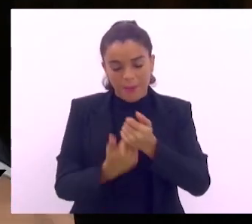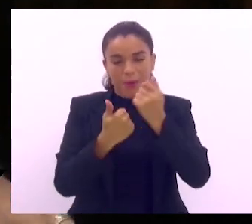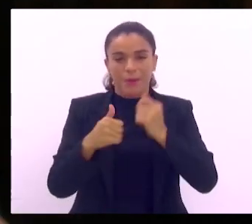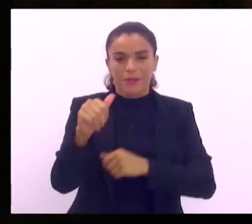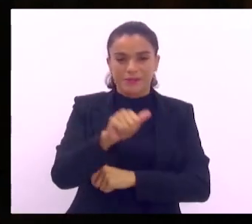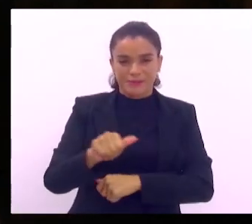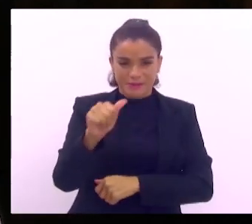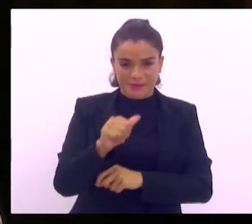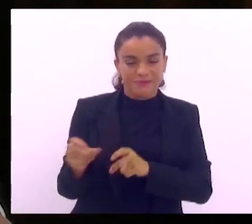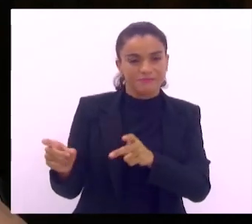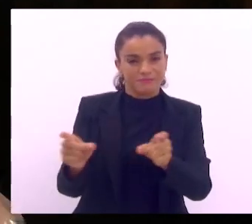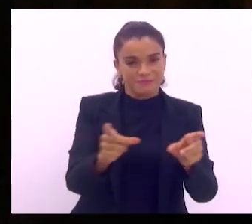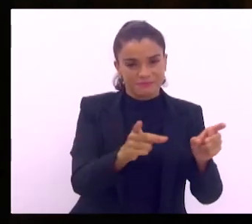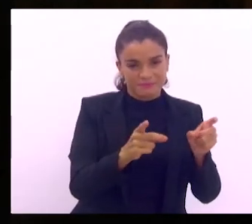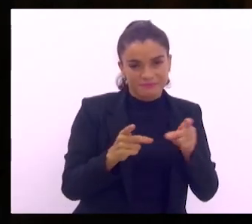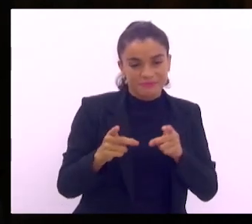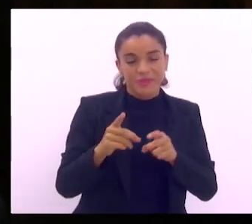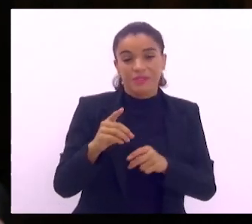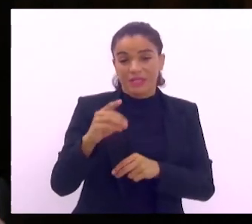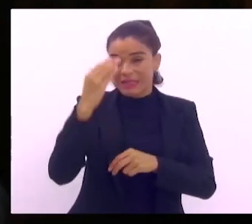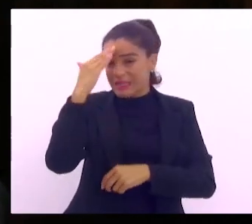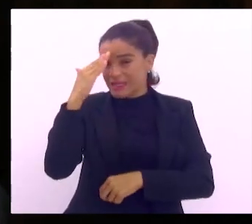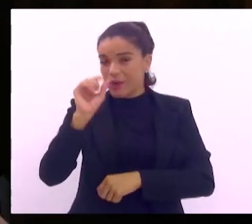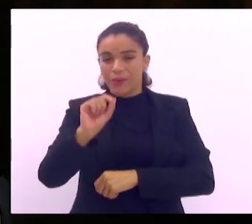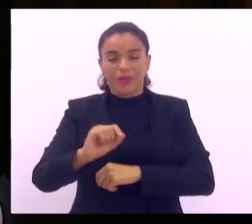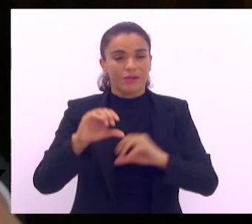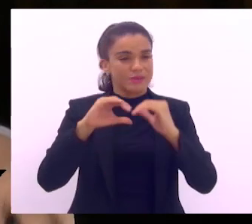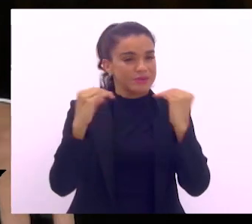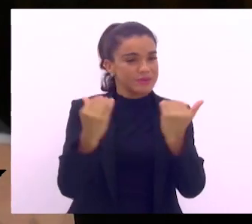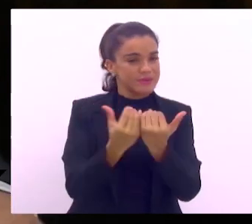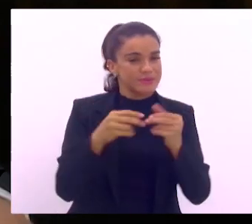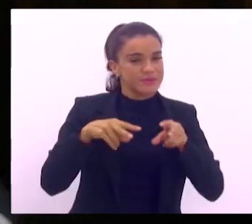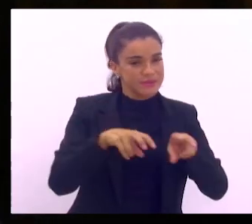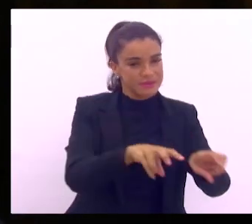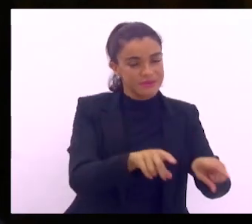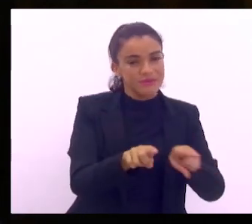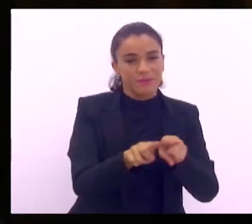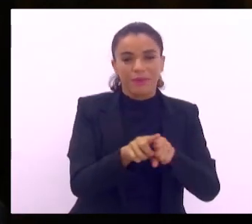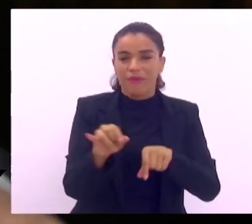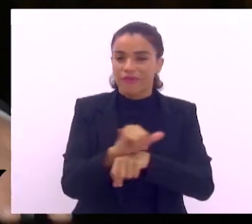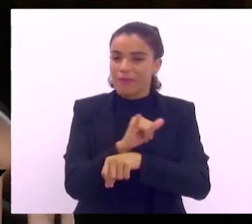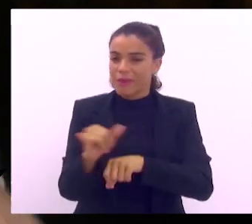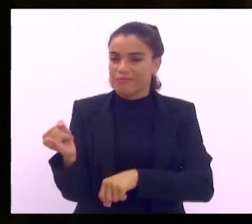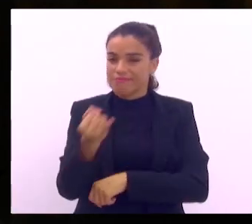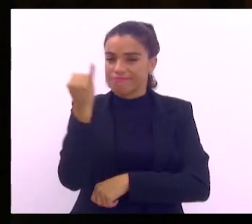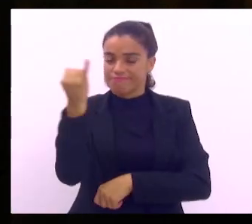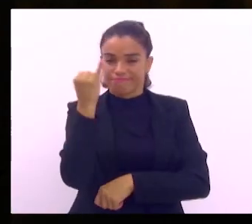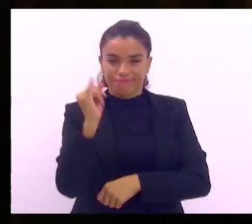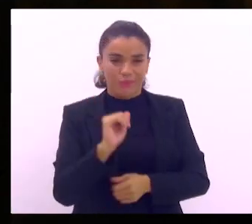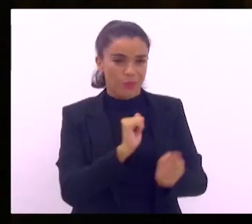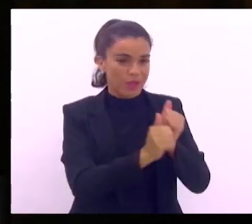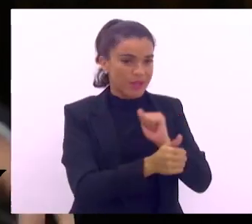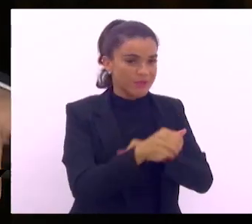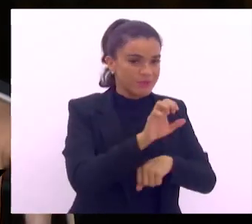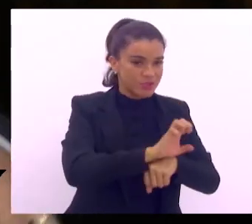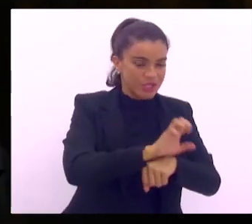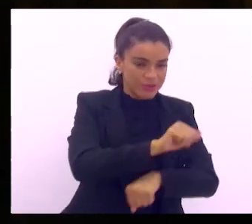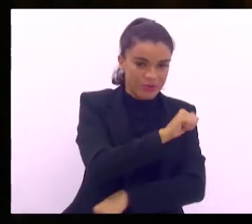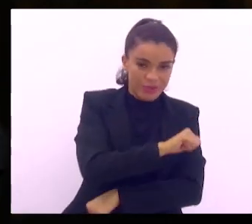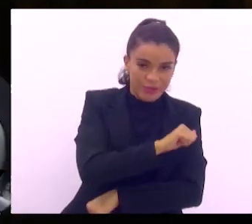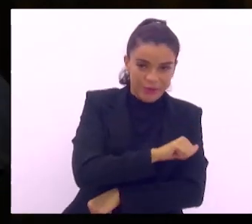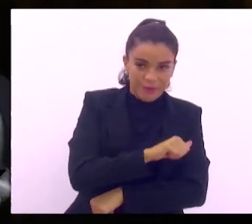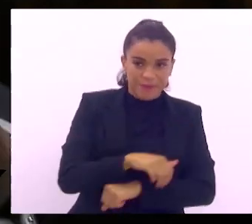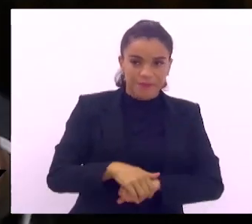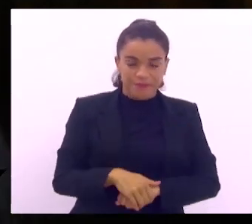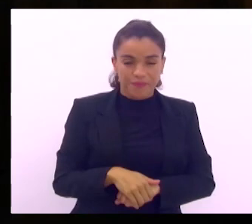de entender, sim, que o Célio de Barros também é uma ferramenta preciosa do turismo esportivo, tão importante para o Estado do Rio de Janeiro, que